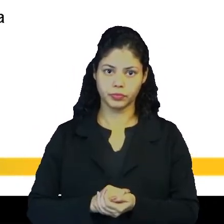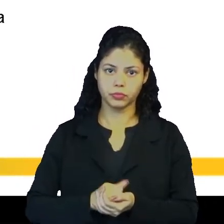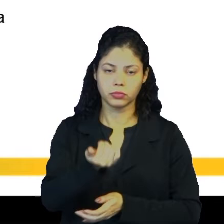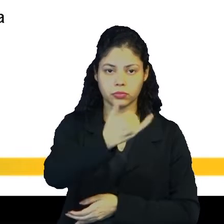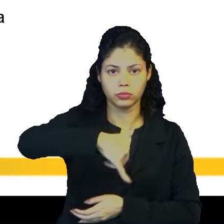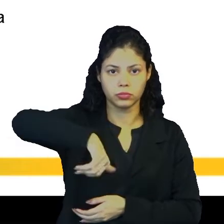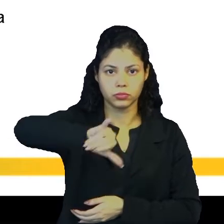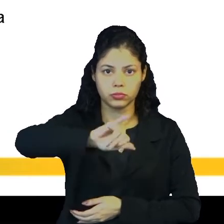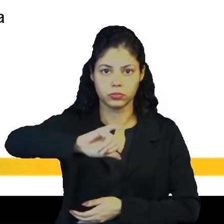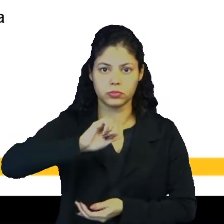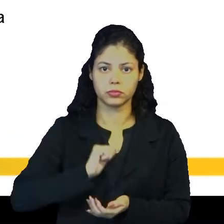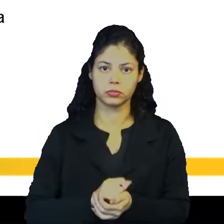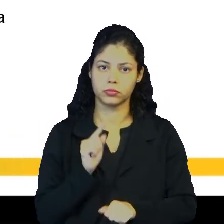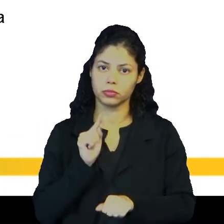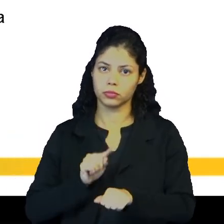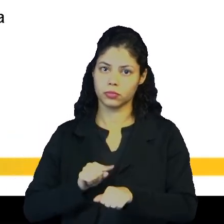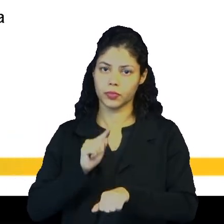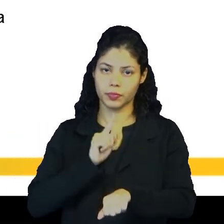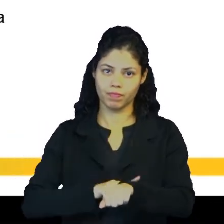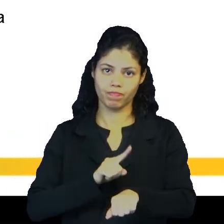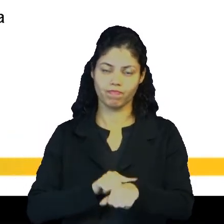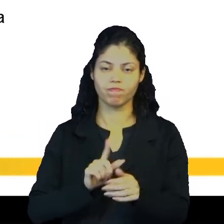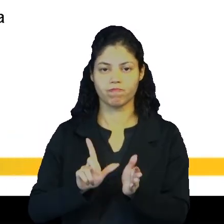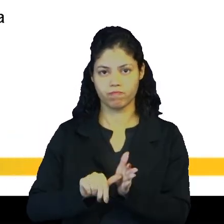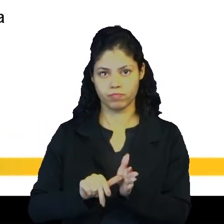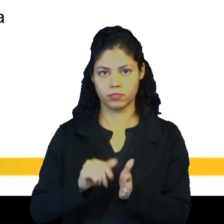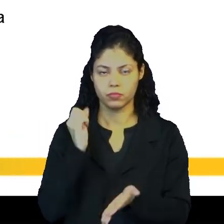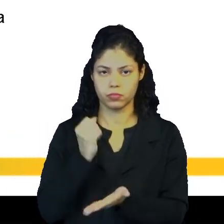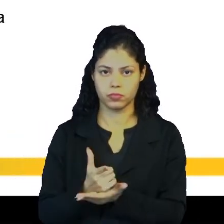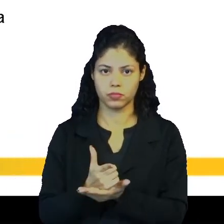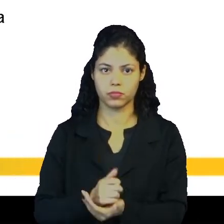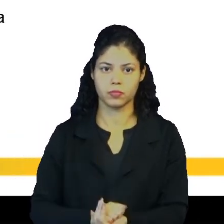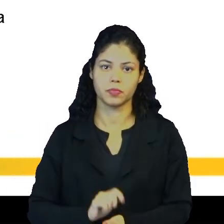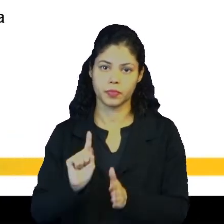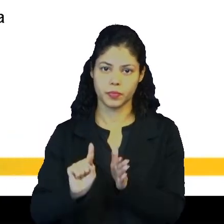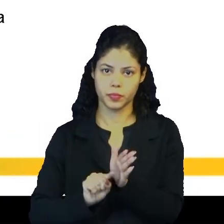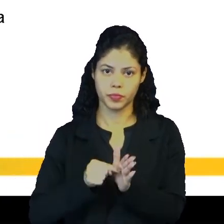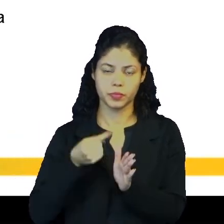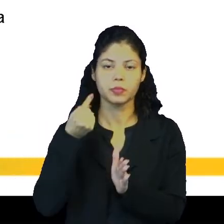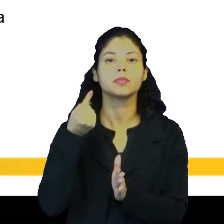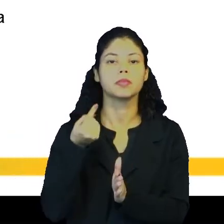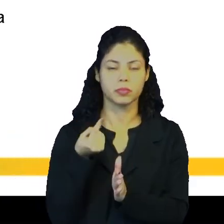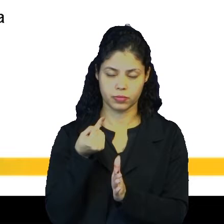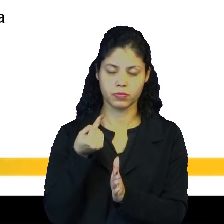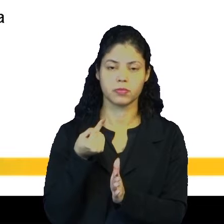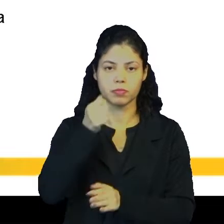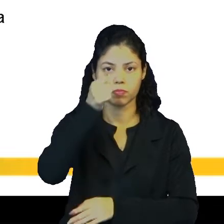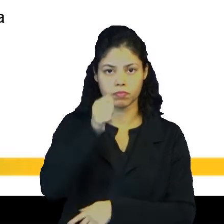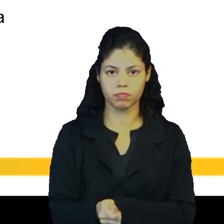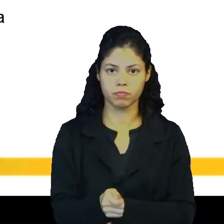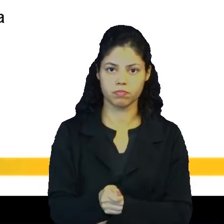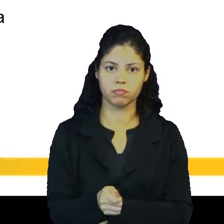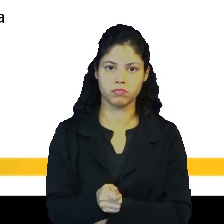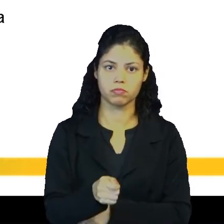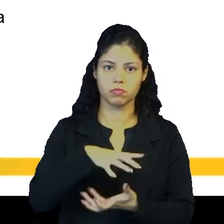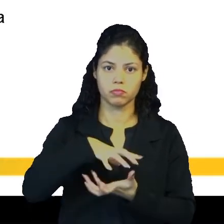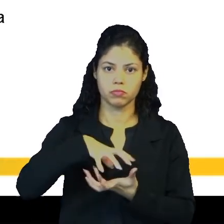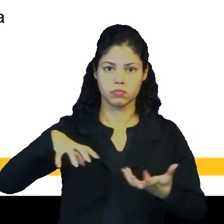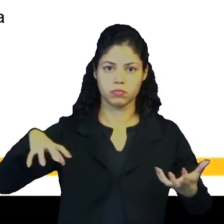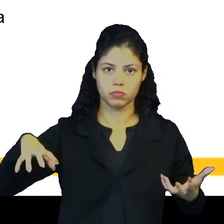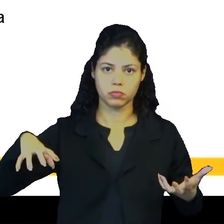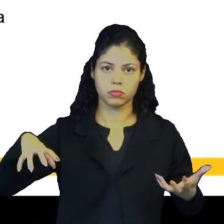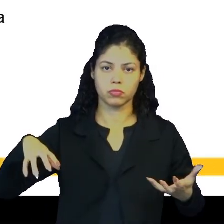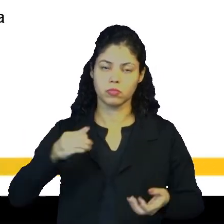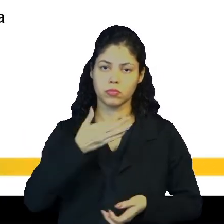que estava com impostos atrasados. O governo Velasco foi a primeira ditadura, né, do continente a promover